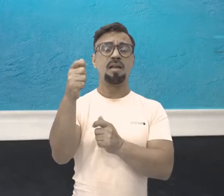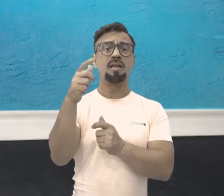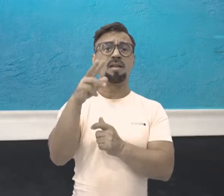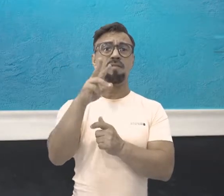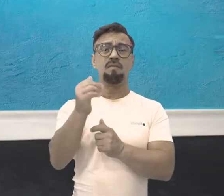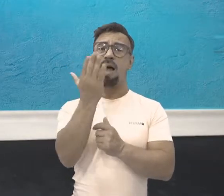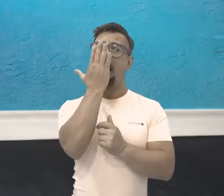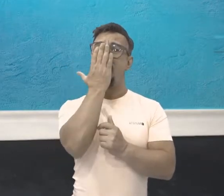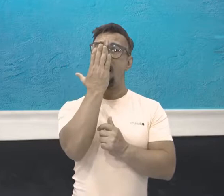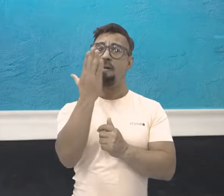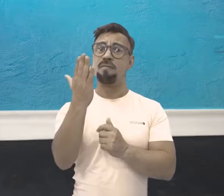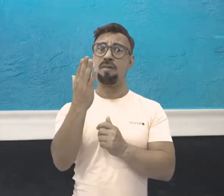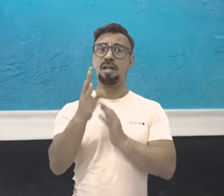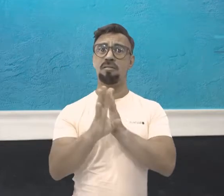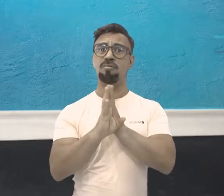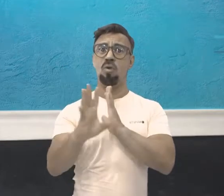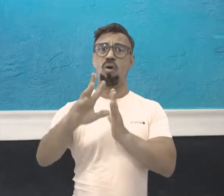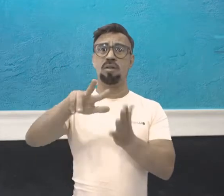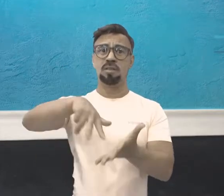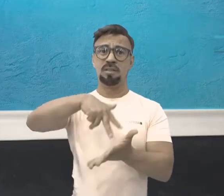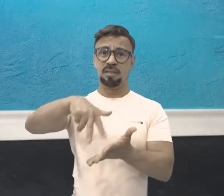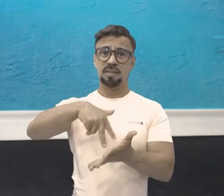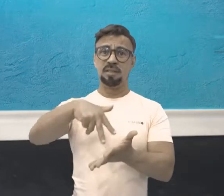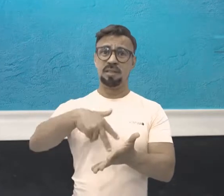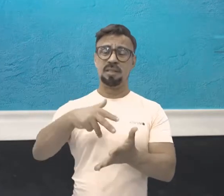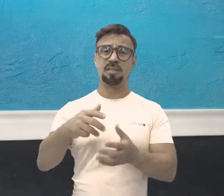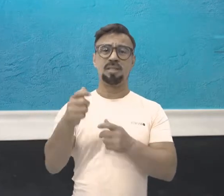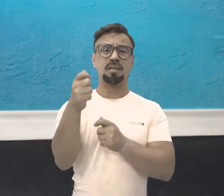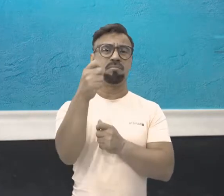que vai à frente do cortejo,